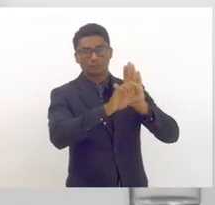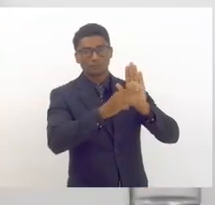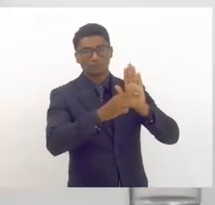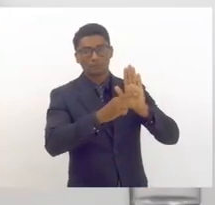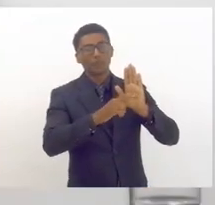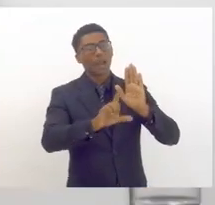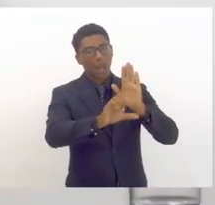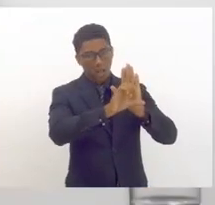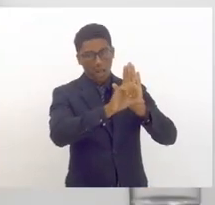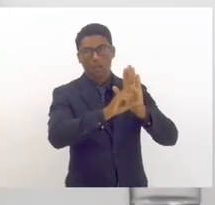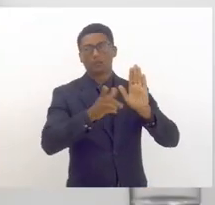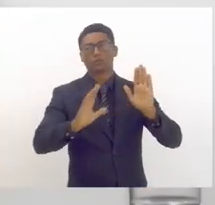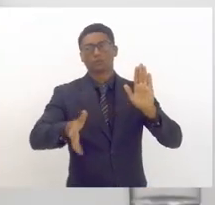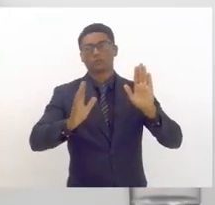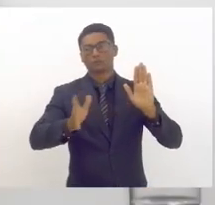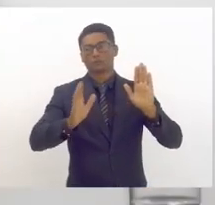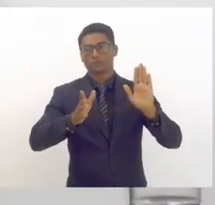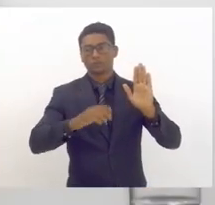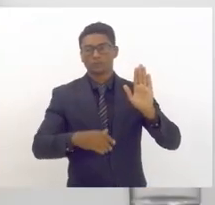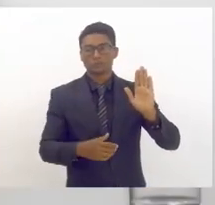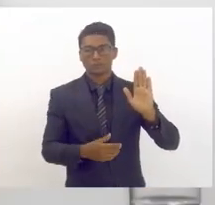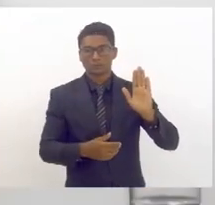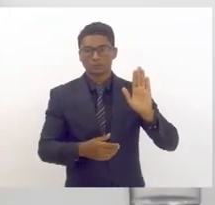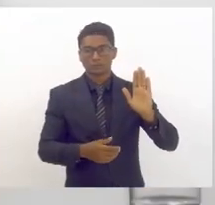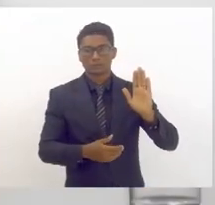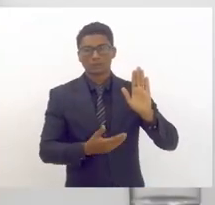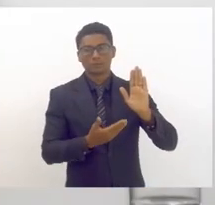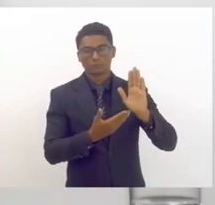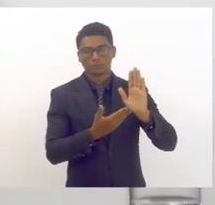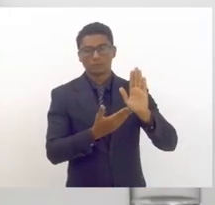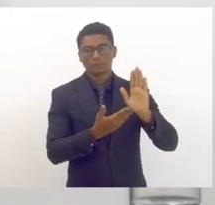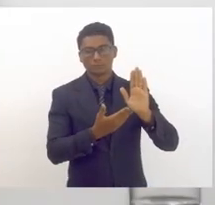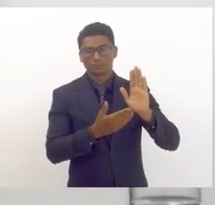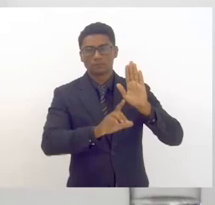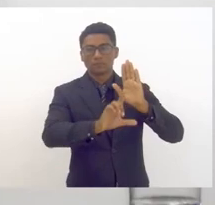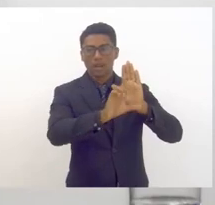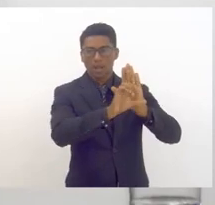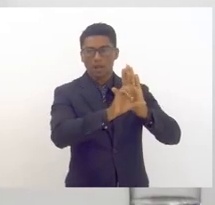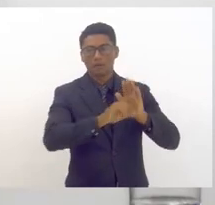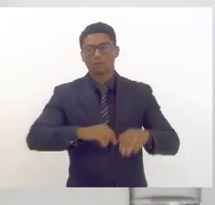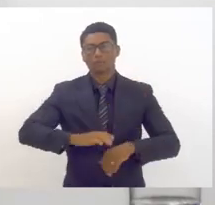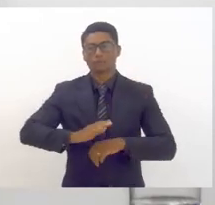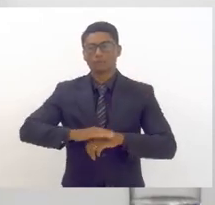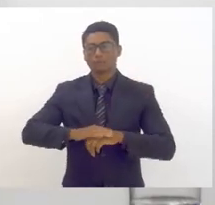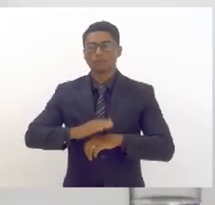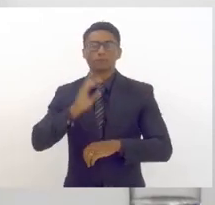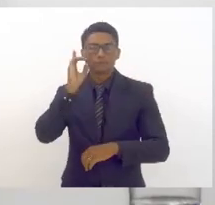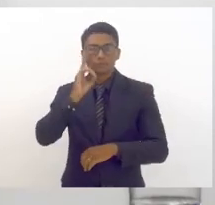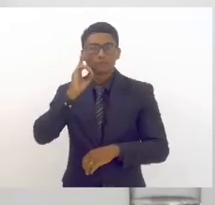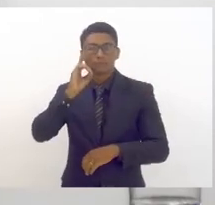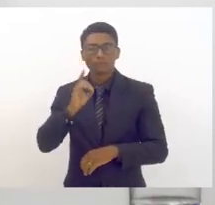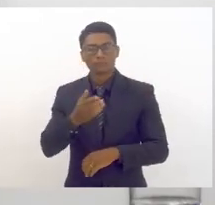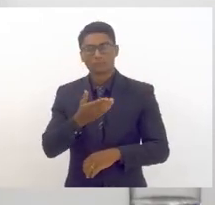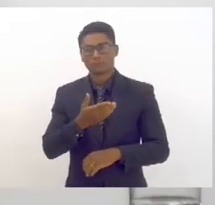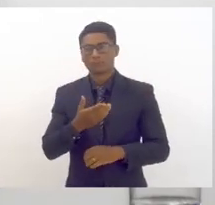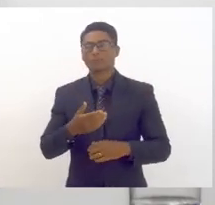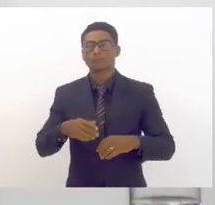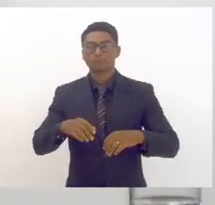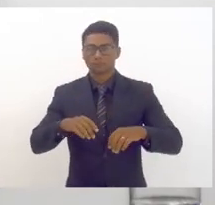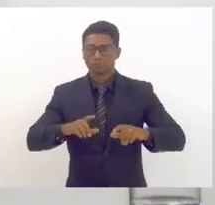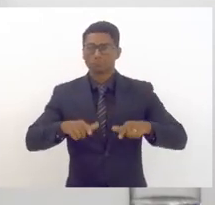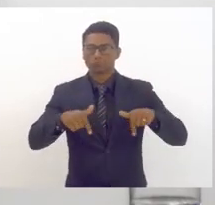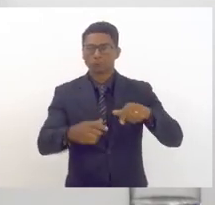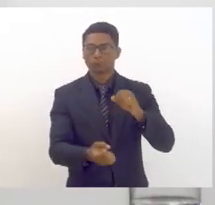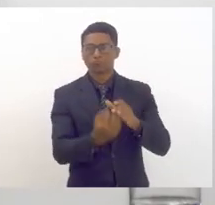já virou lei, é um grande projeto de lei, uma grande lei que a nossa deputada fez e foi aprovada